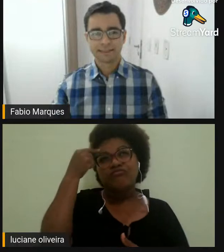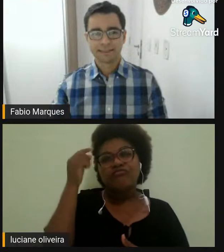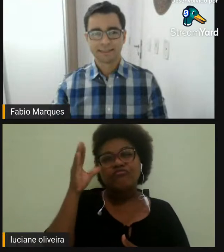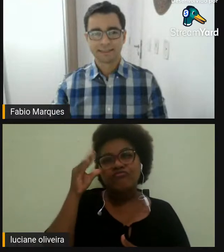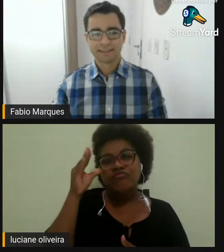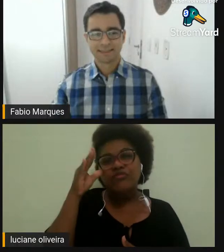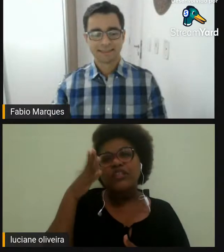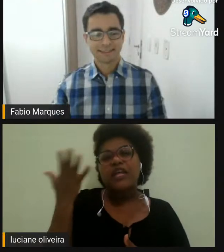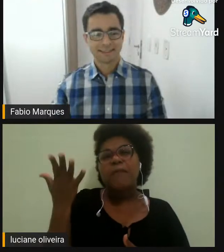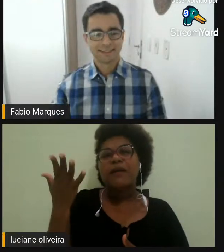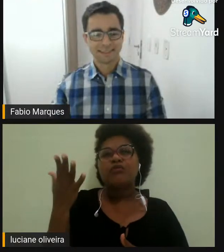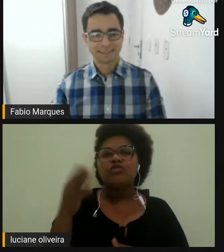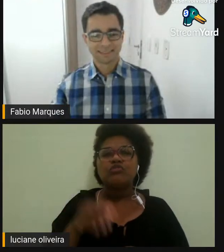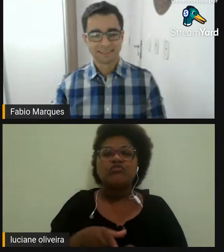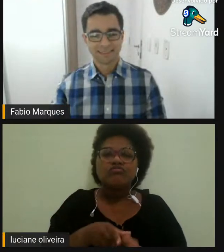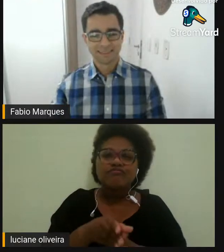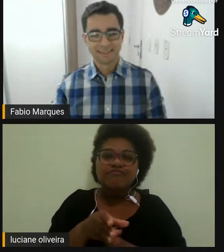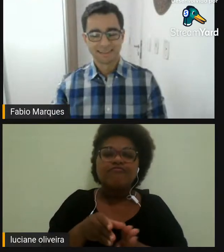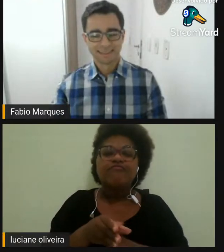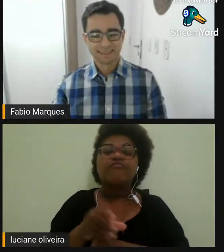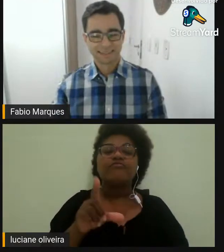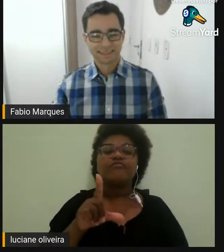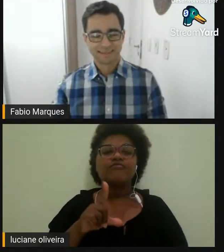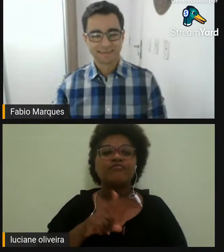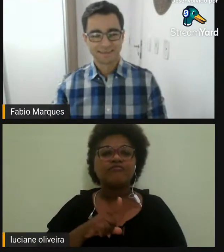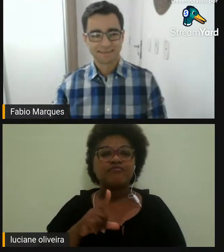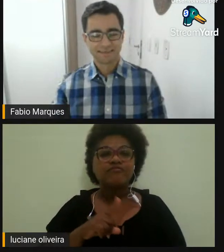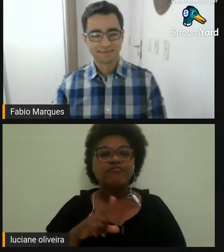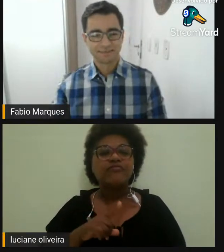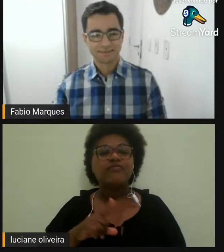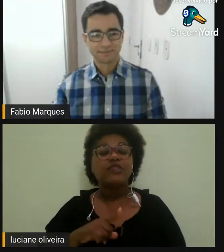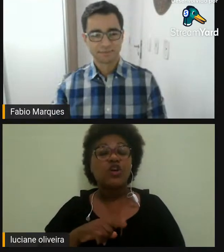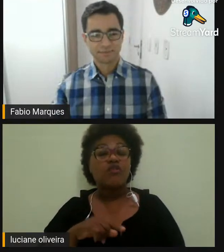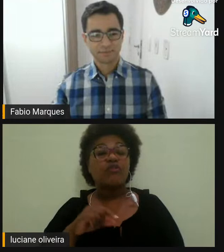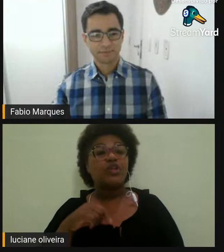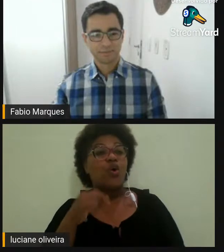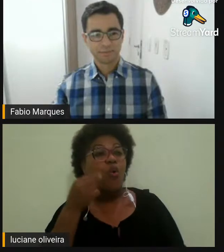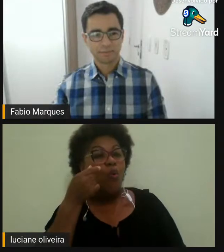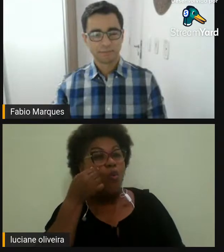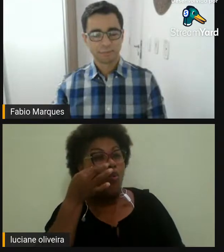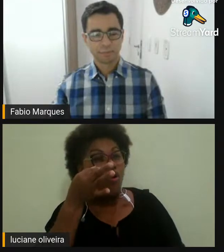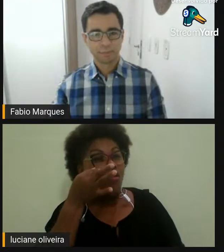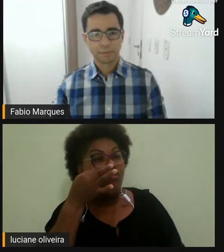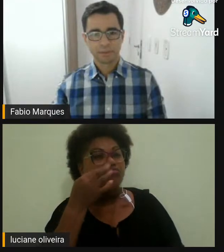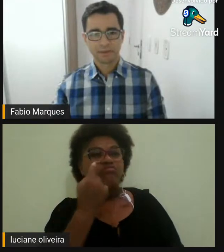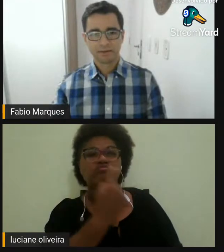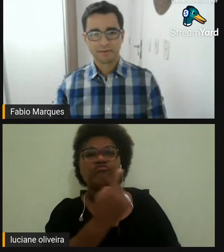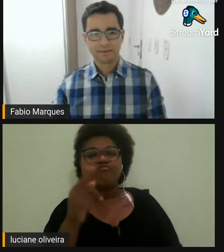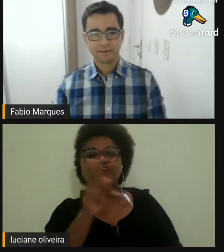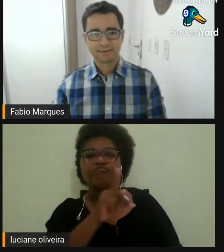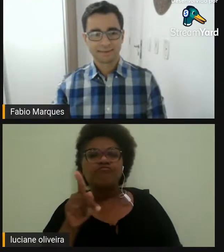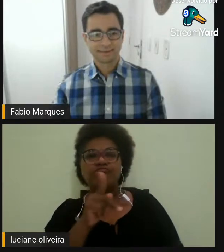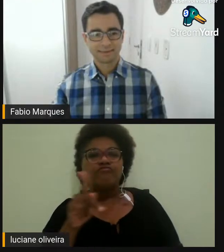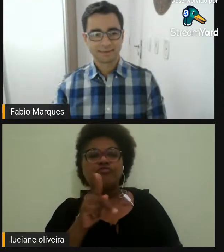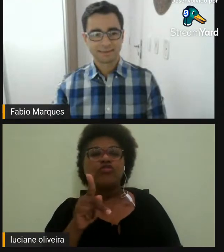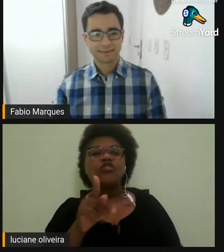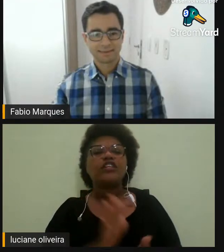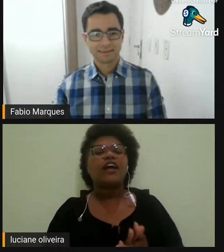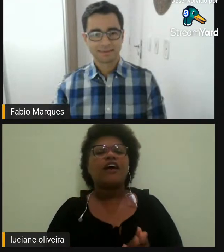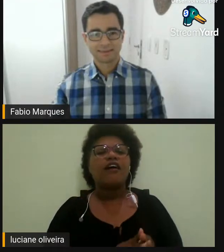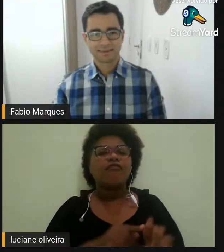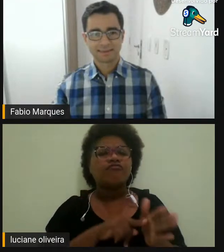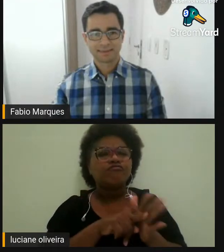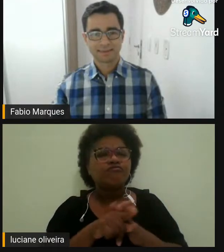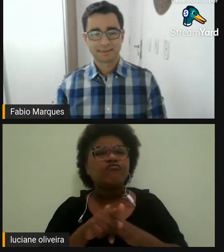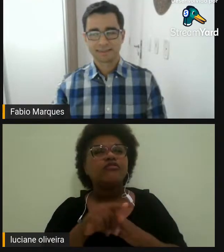pelo último conselho que a gente teve o olhado os professores e o diagnóstico sobre os nossos alunos e sobre essa necessidade de